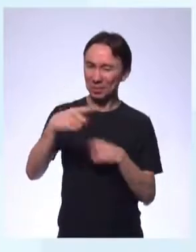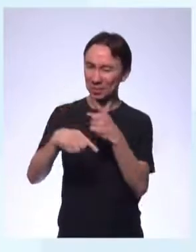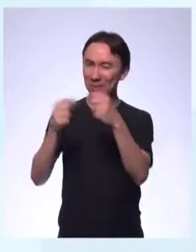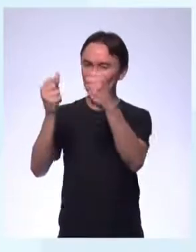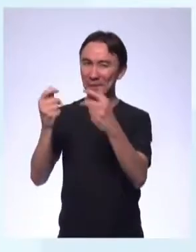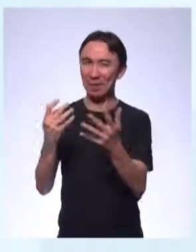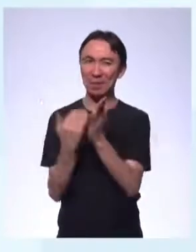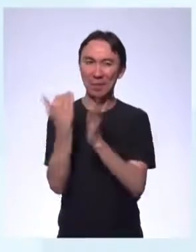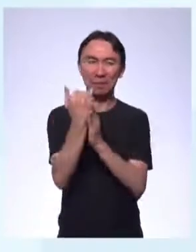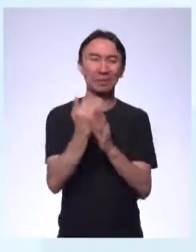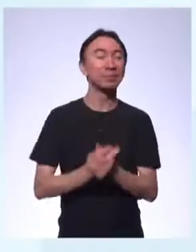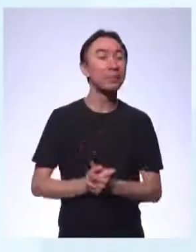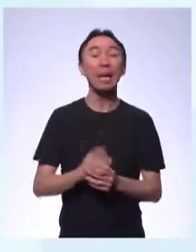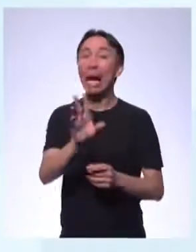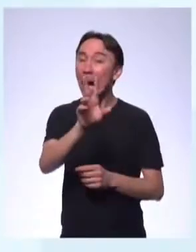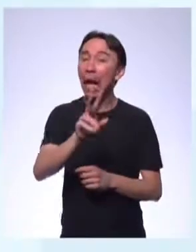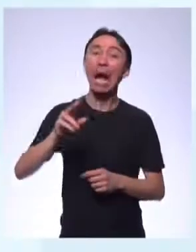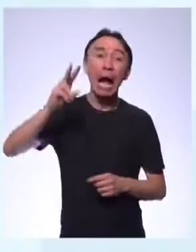as histórias